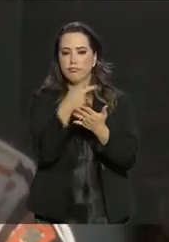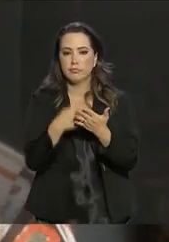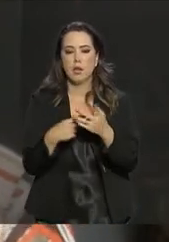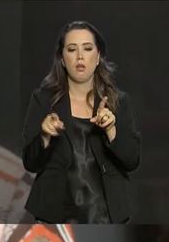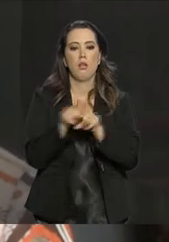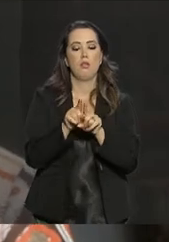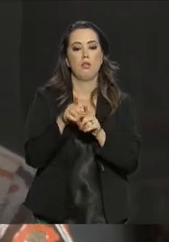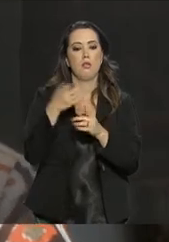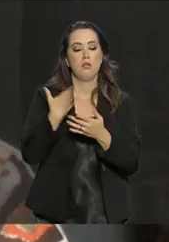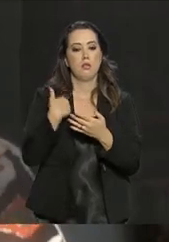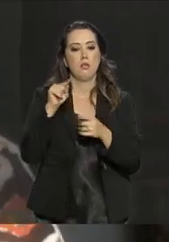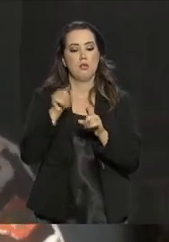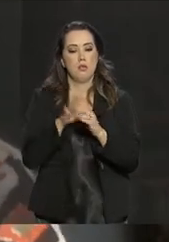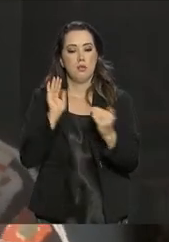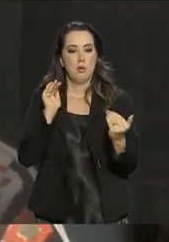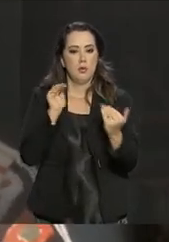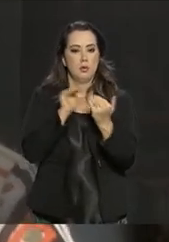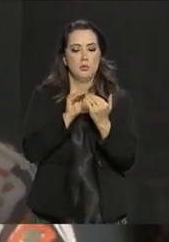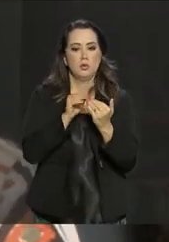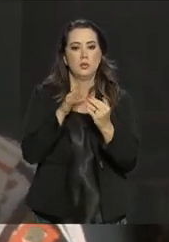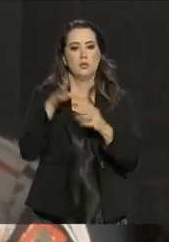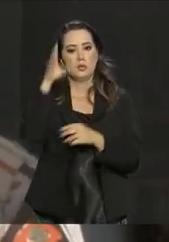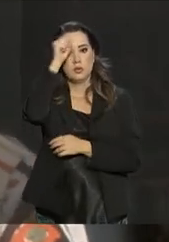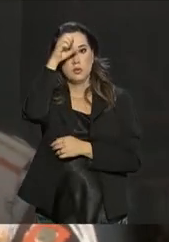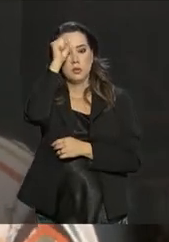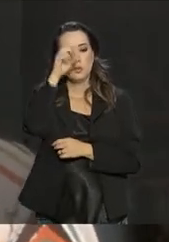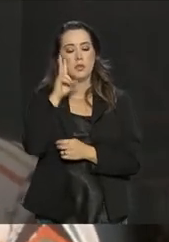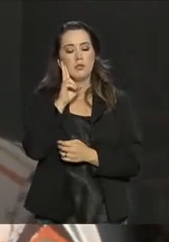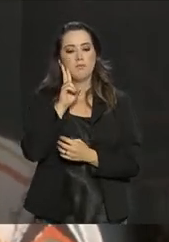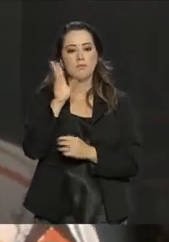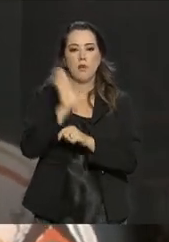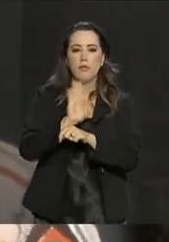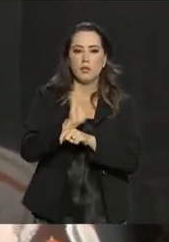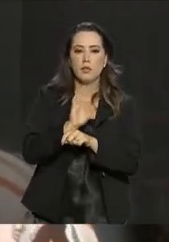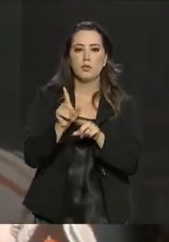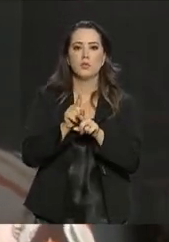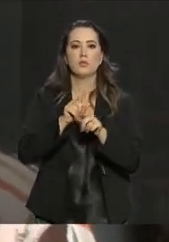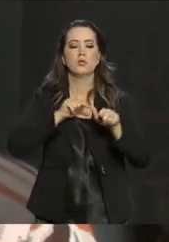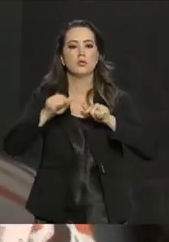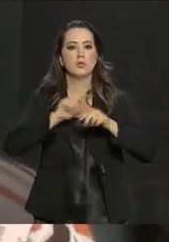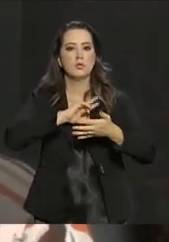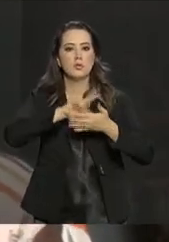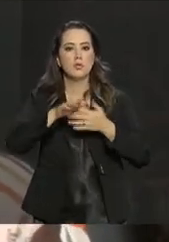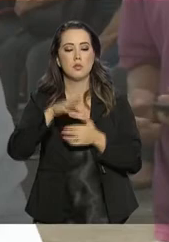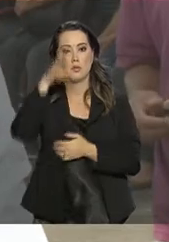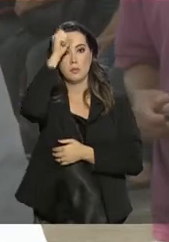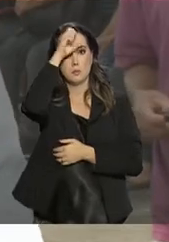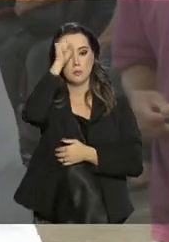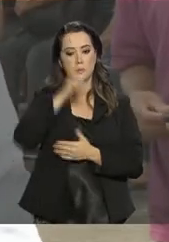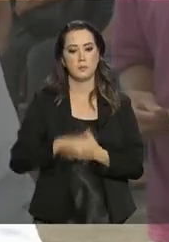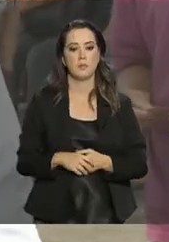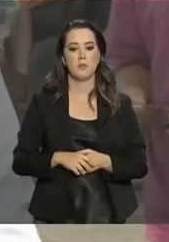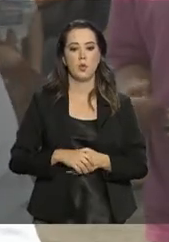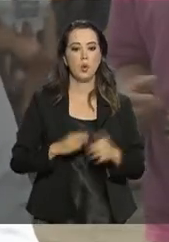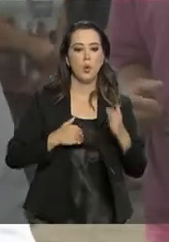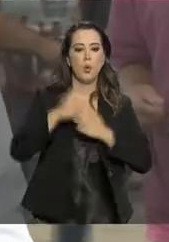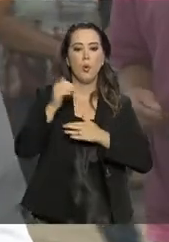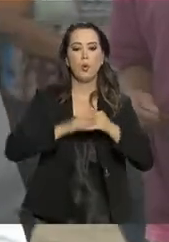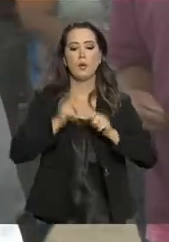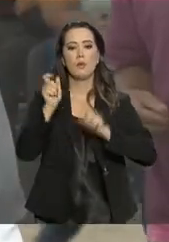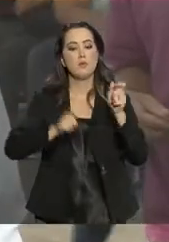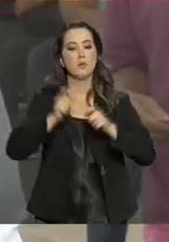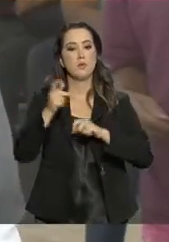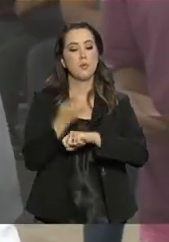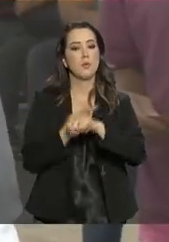objetos de aprendizagem vídeos e atividades de verificação da aprendizagem qualquer pessoa em busca de